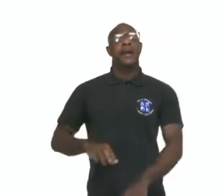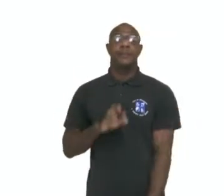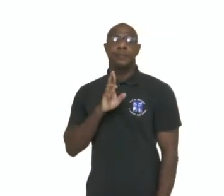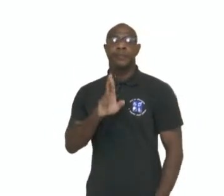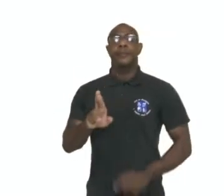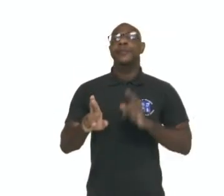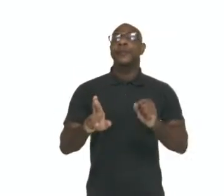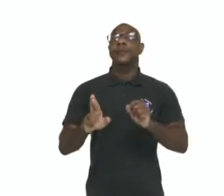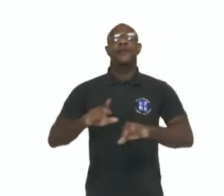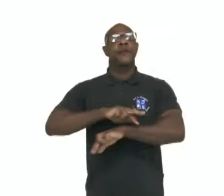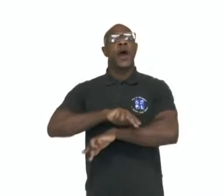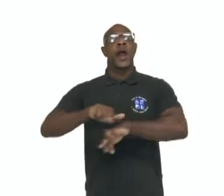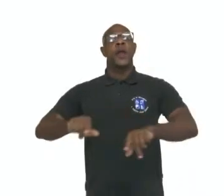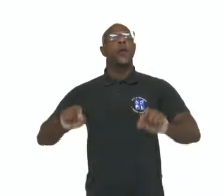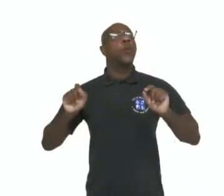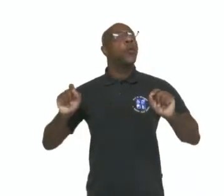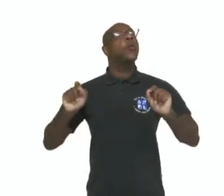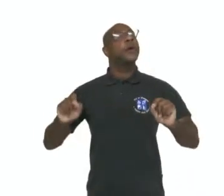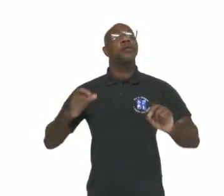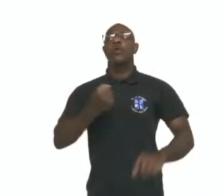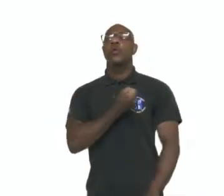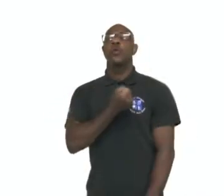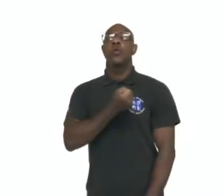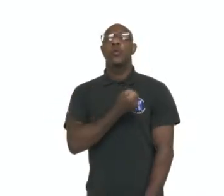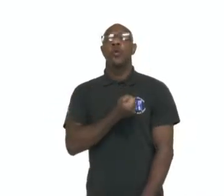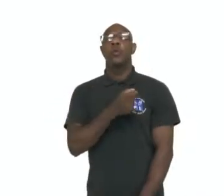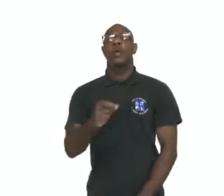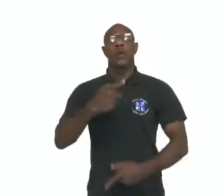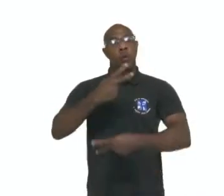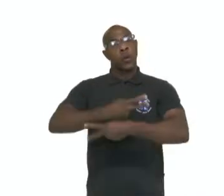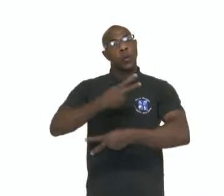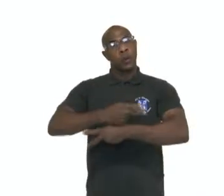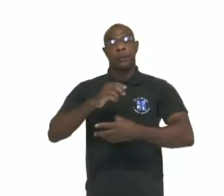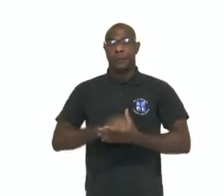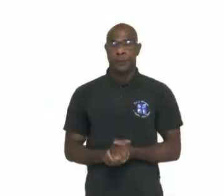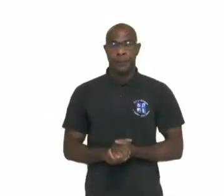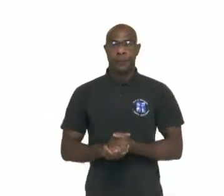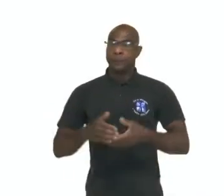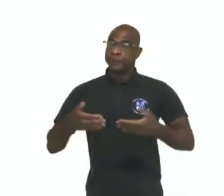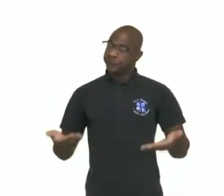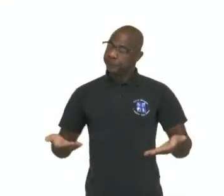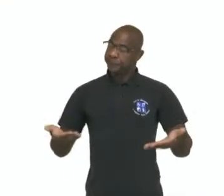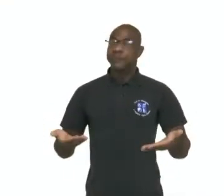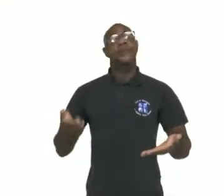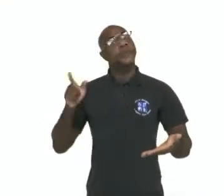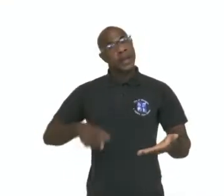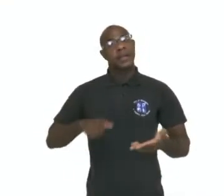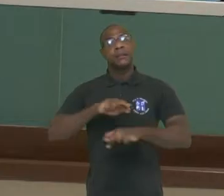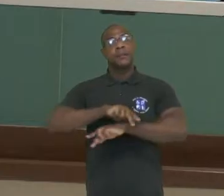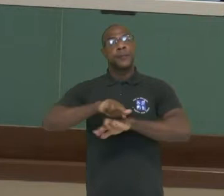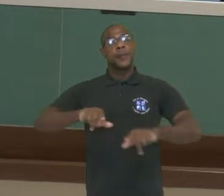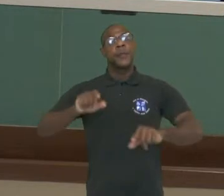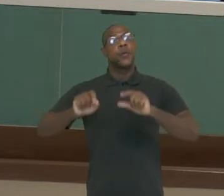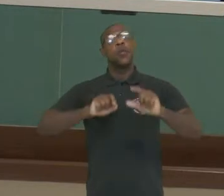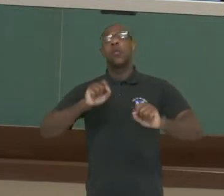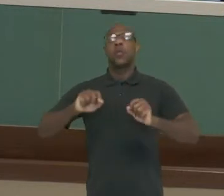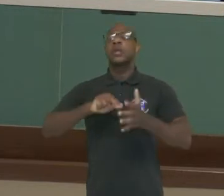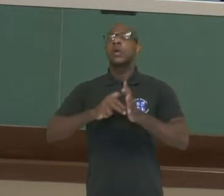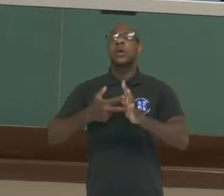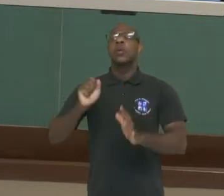uma variação no número dos cromossomos. E esta variação desta